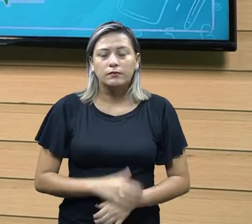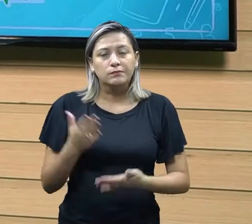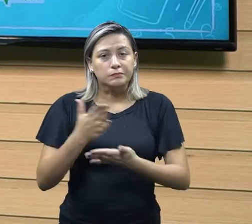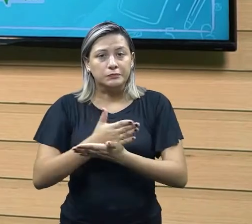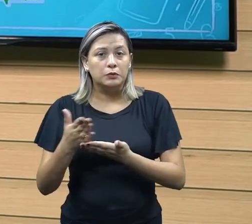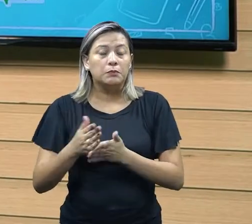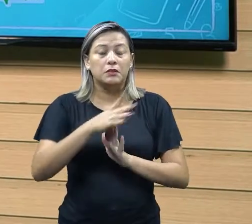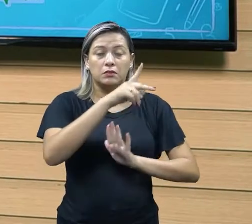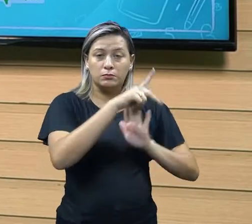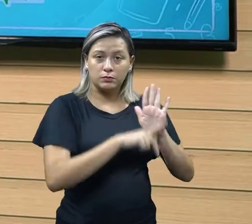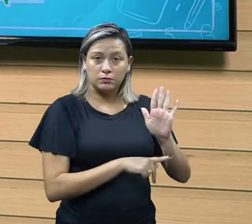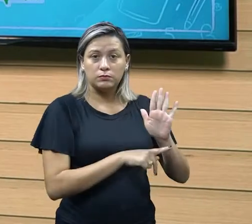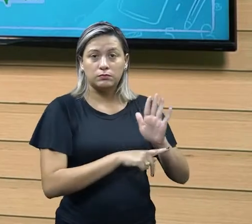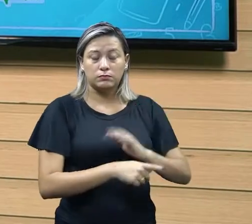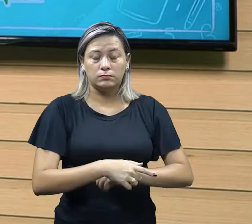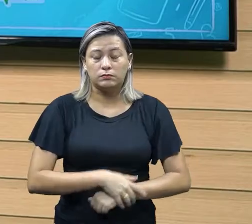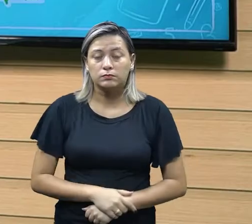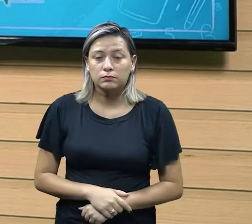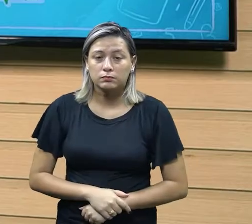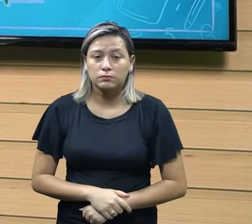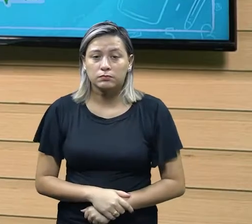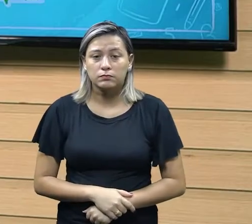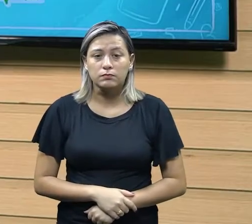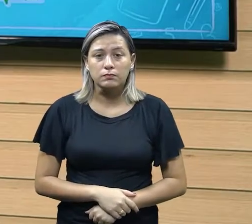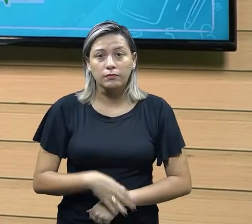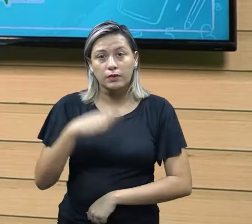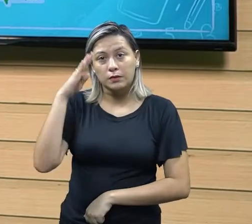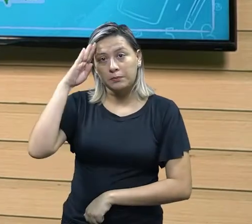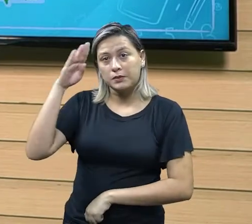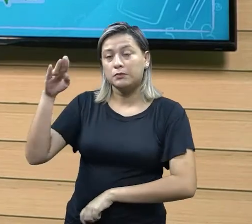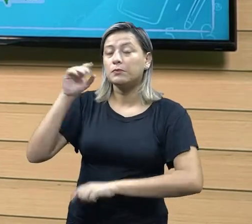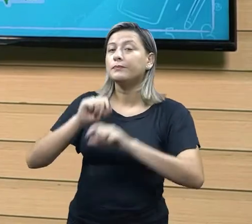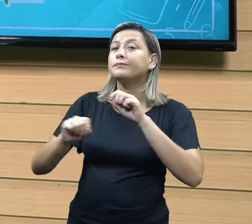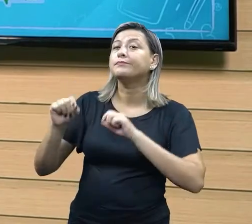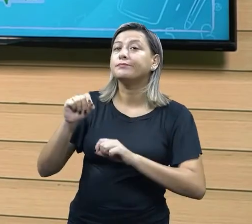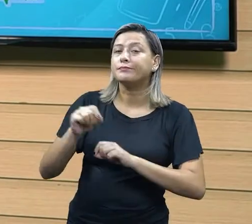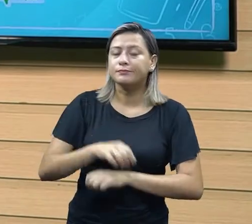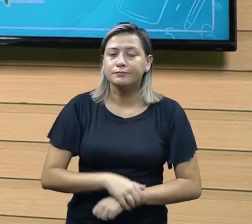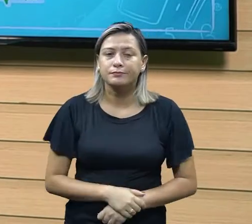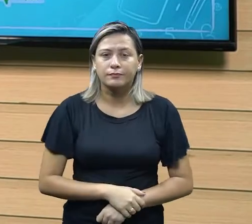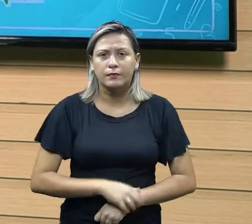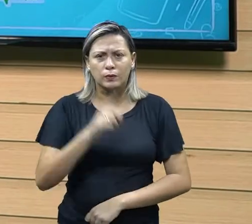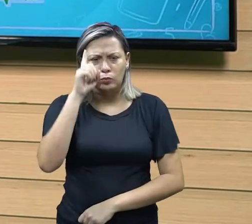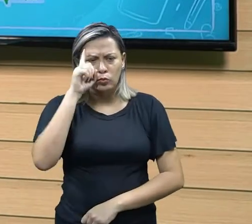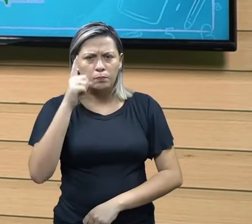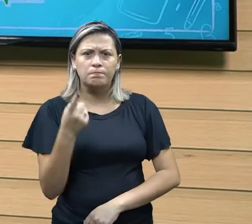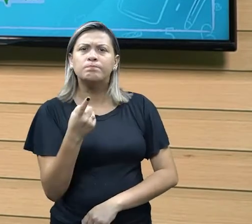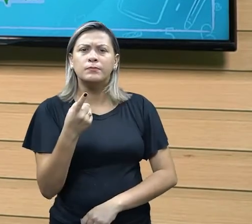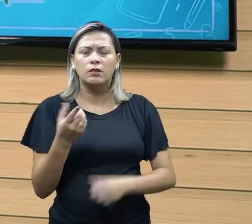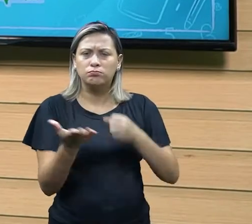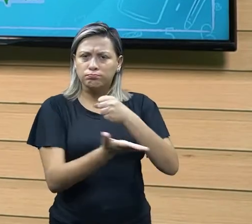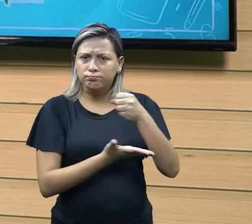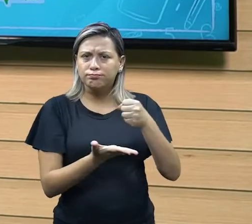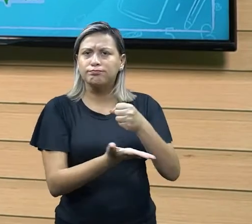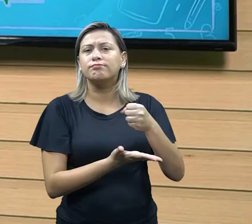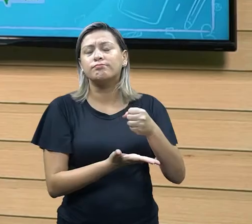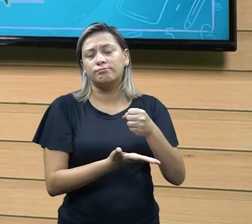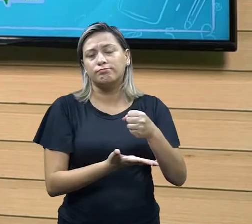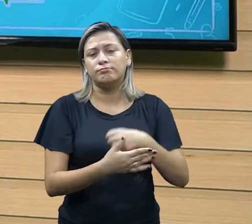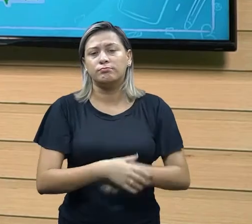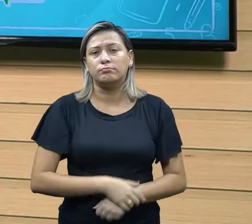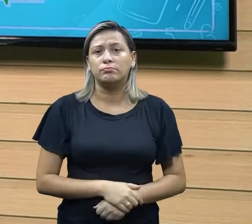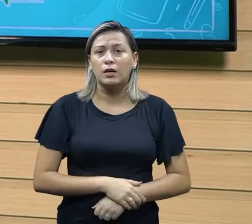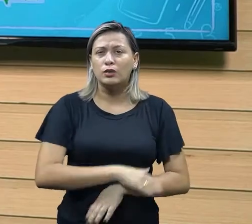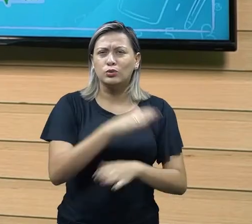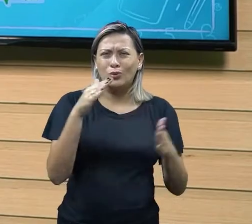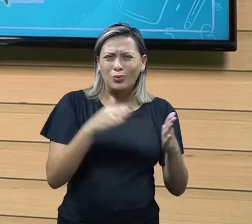projetos, e principalmente alguns comandos básicos. A gente não vai poder explorar